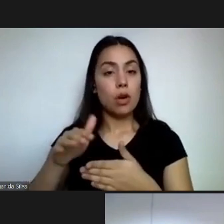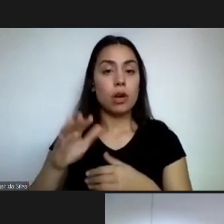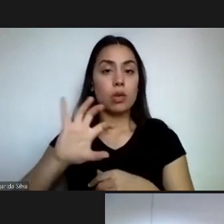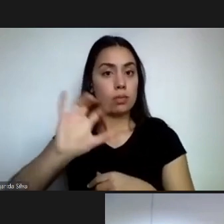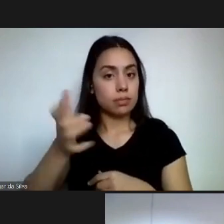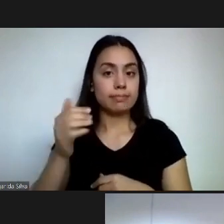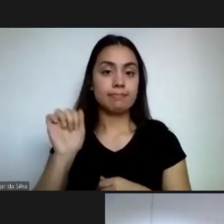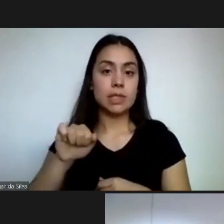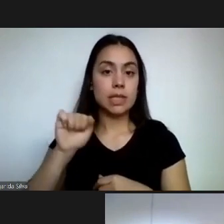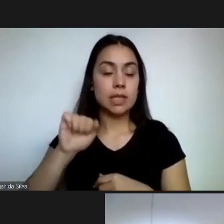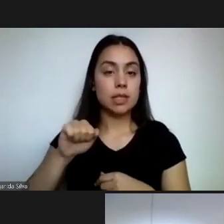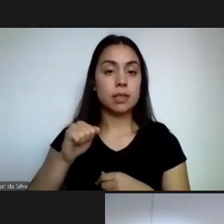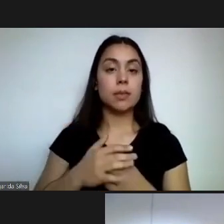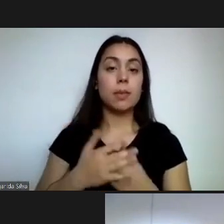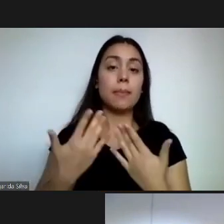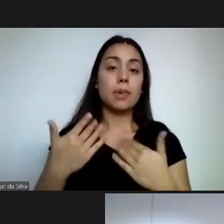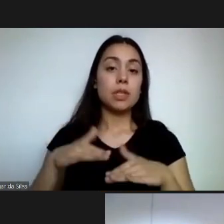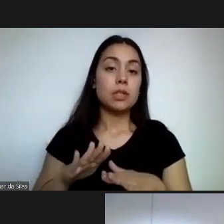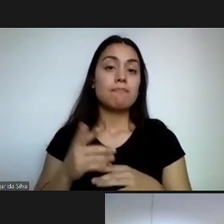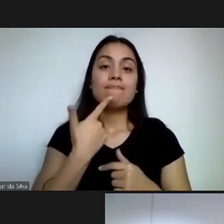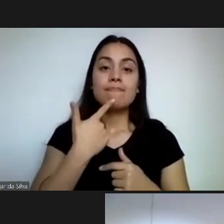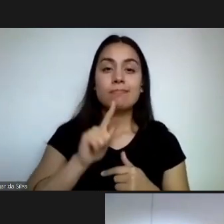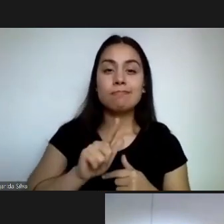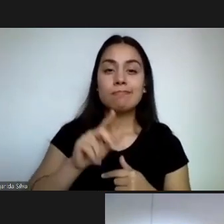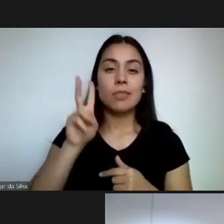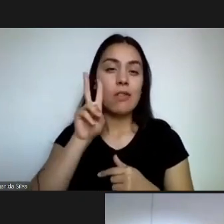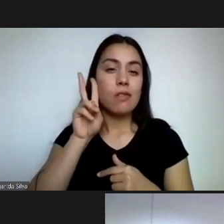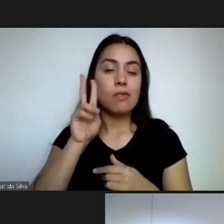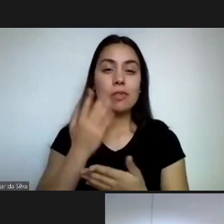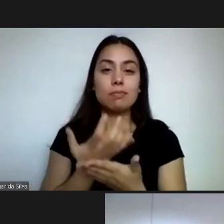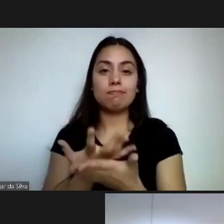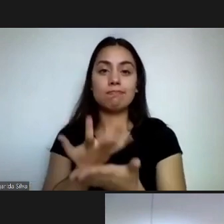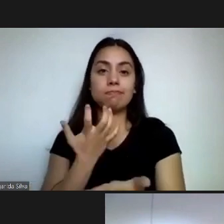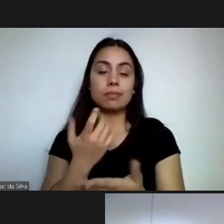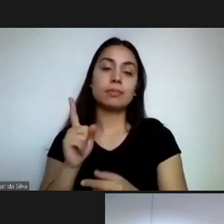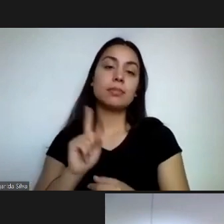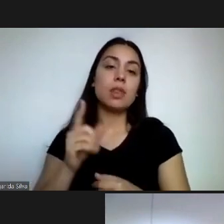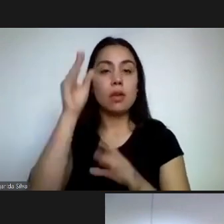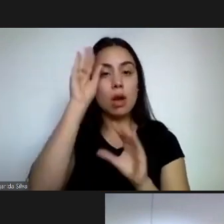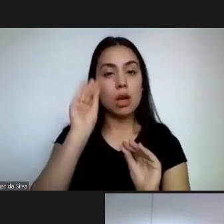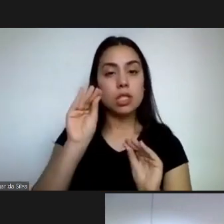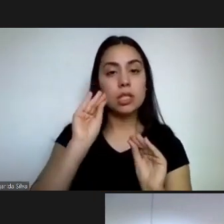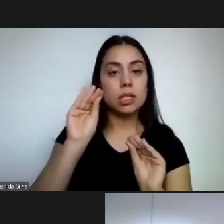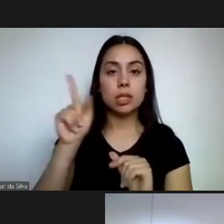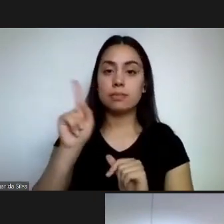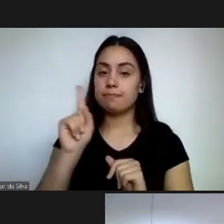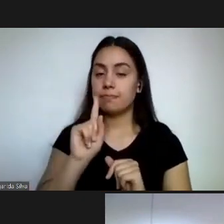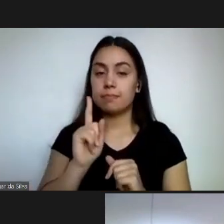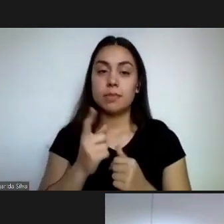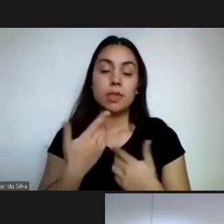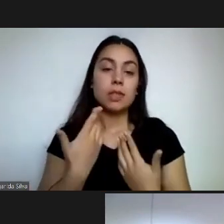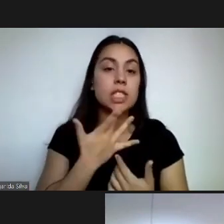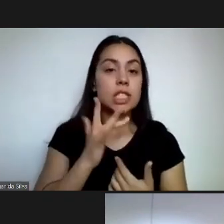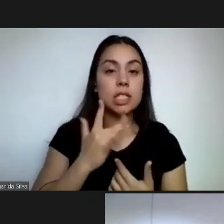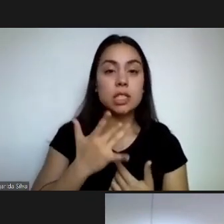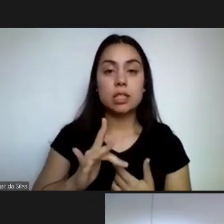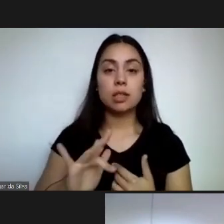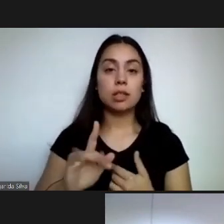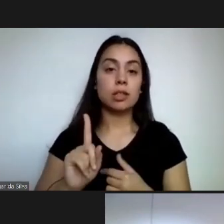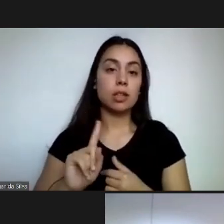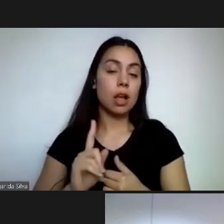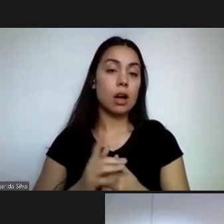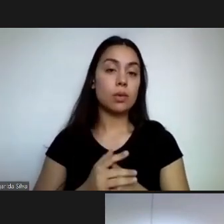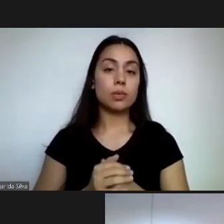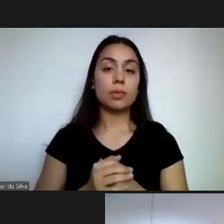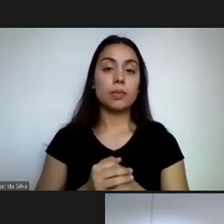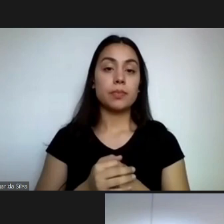seus principais parceiros, mas não é tão promovida como língua de escolarização, língua estrangeira, de ensino, nos sistemas de ensino